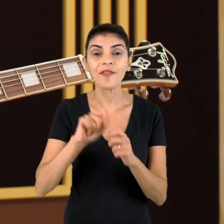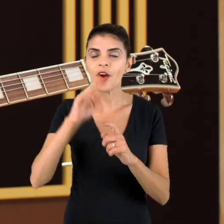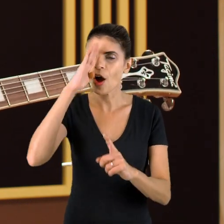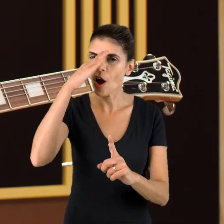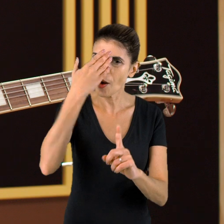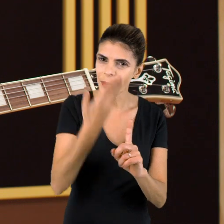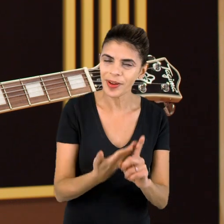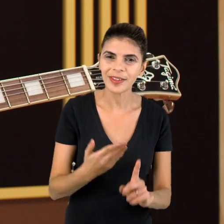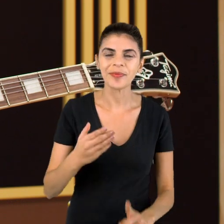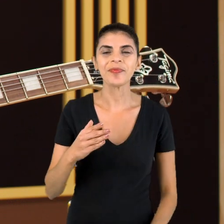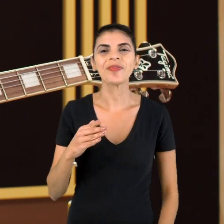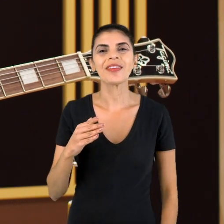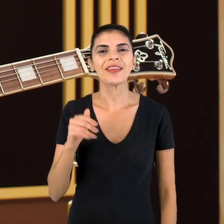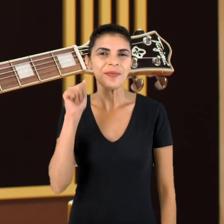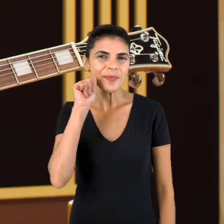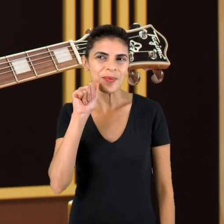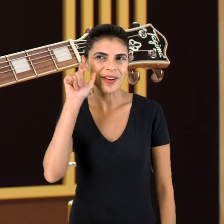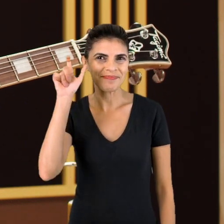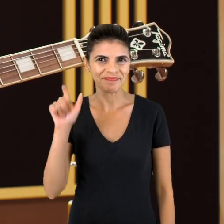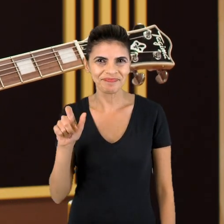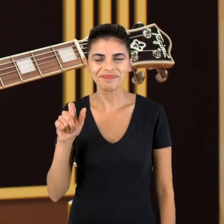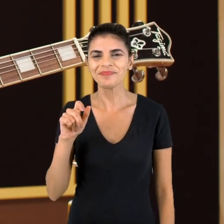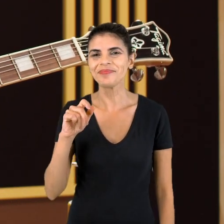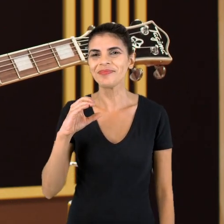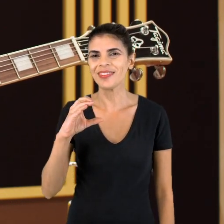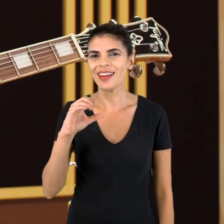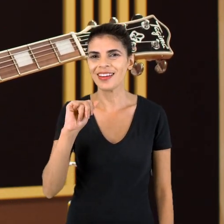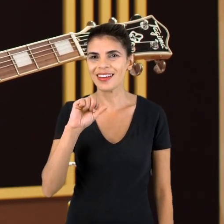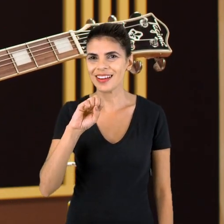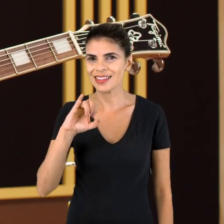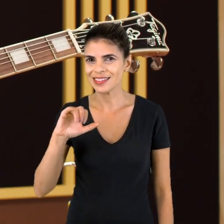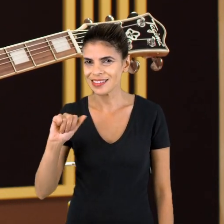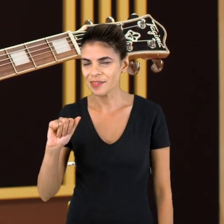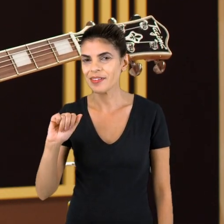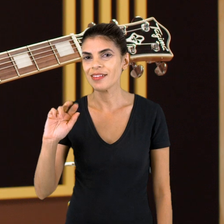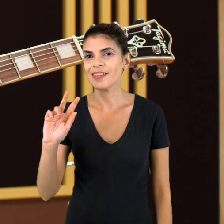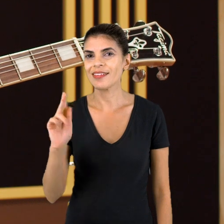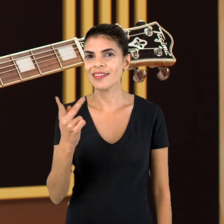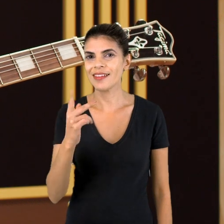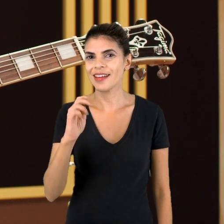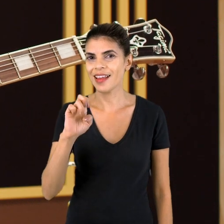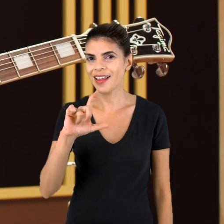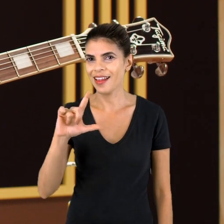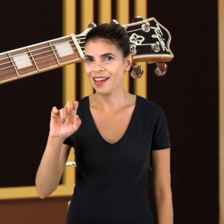Cássia Eller. E a Cássia Eller, quando eu gravei meu primeiro disco,